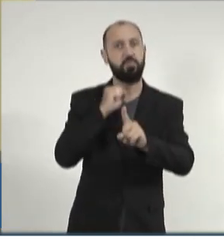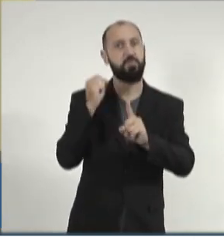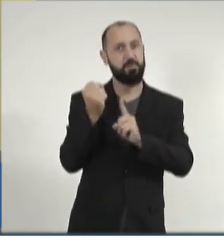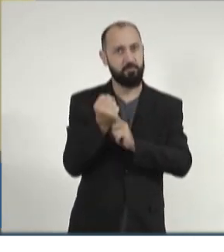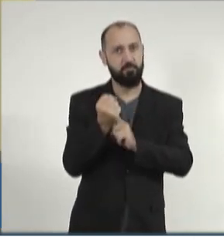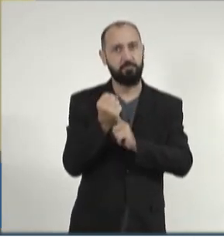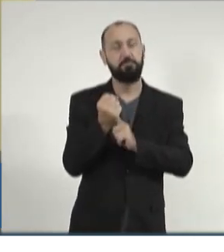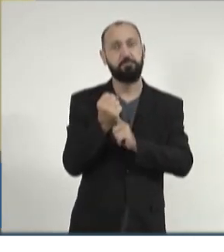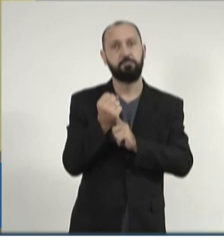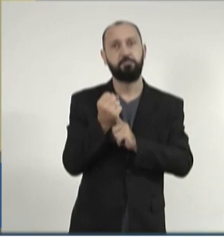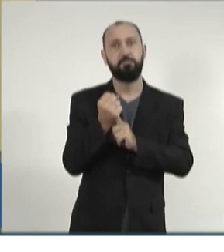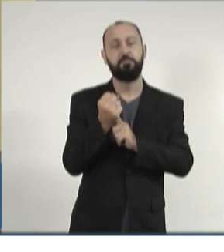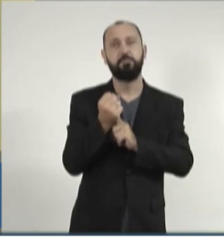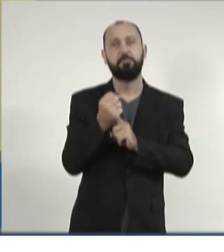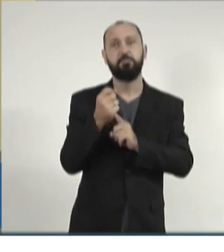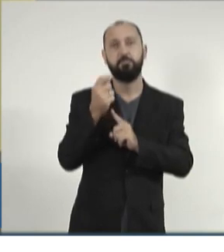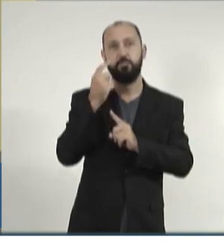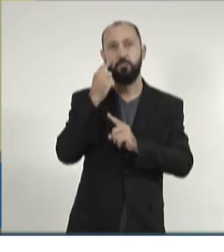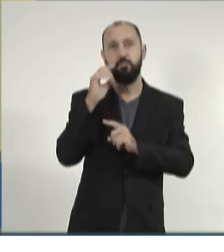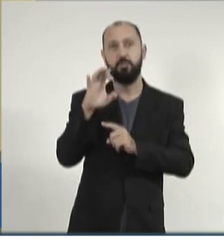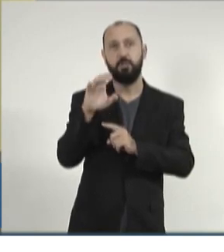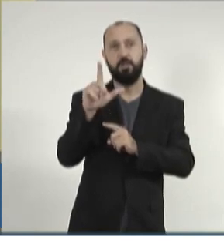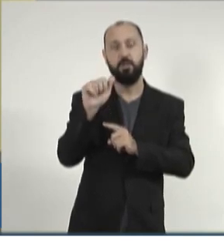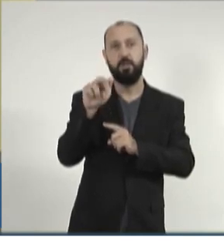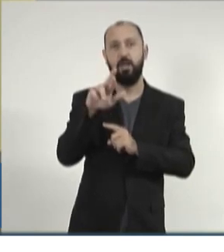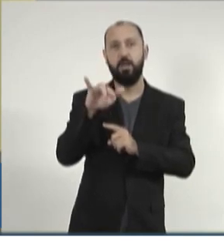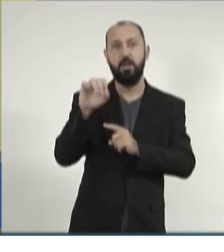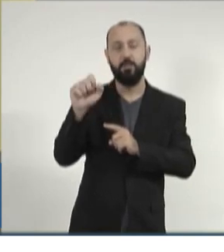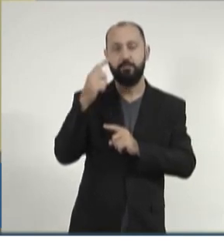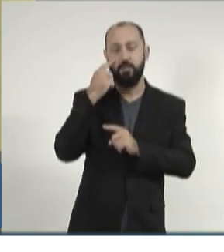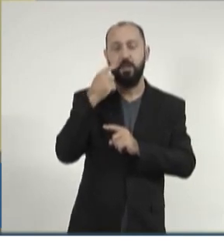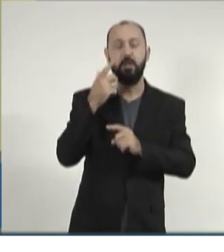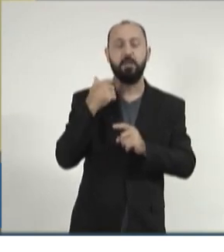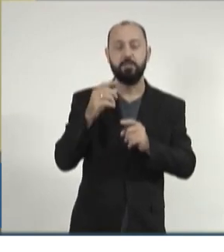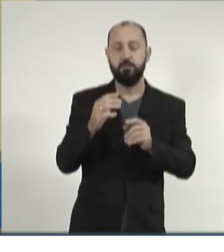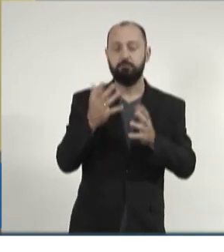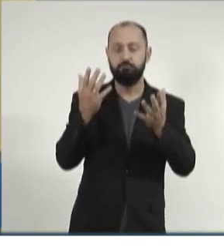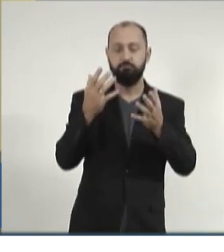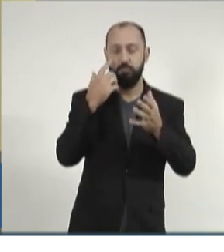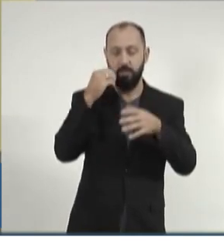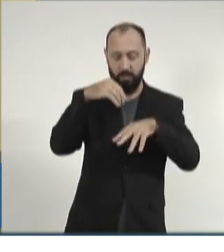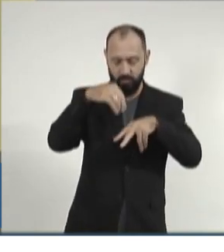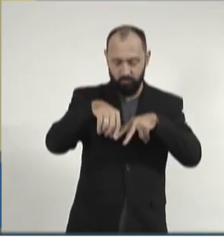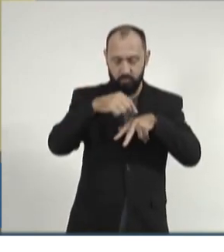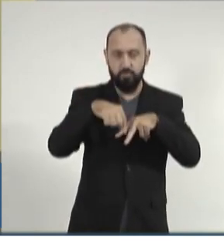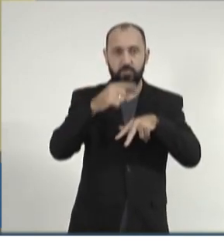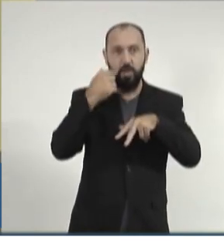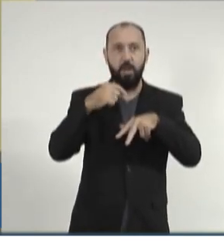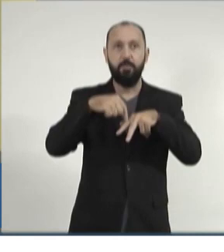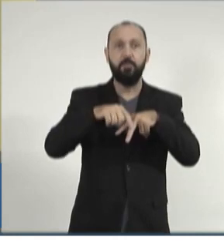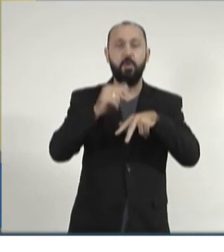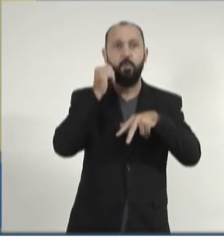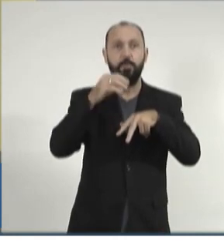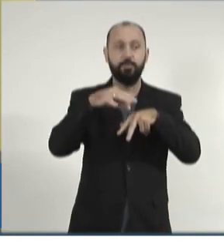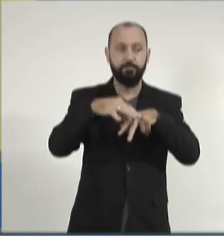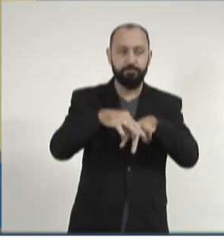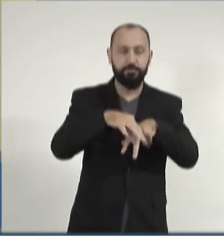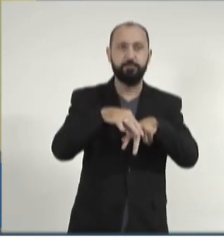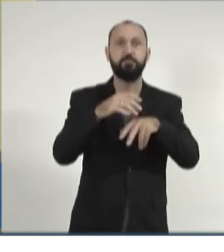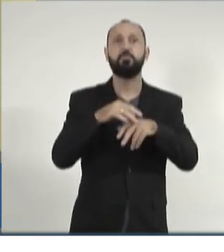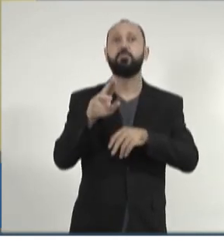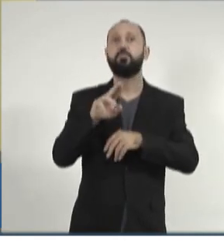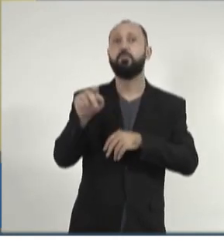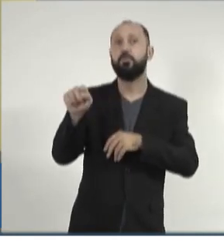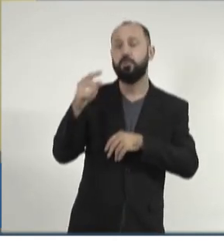social. Quando a Clarissa nasceu, ela nasceu com um órgão feminino. Como o senhor chama? Alcione.